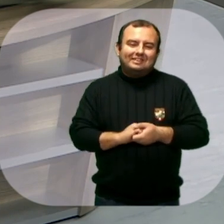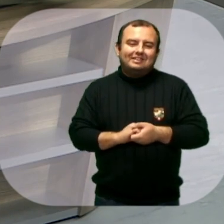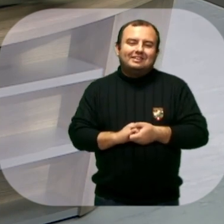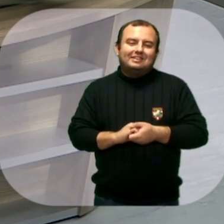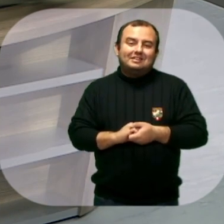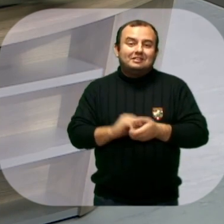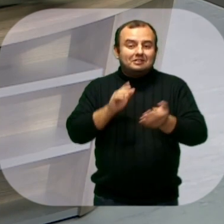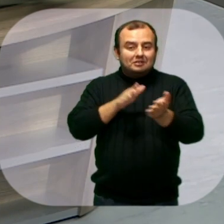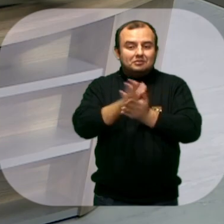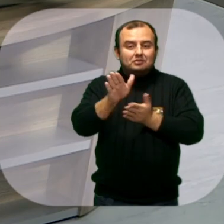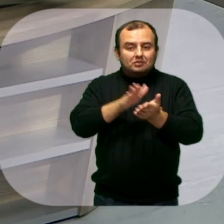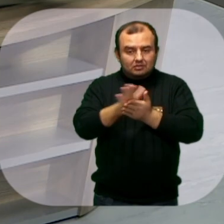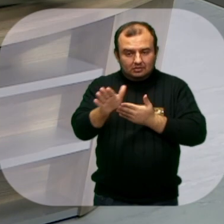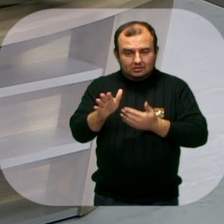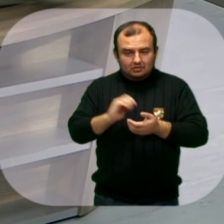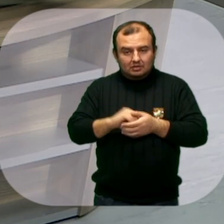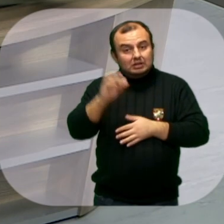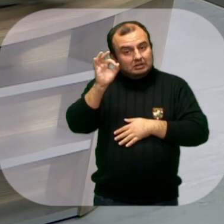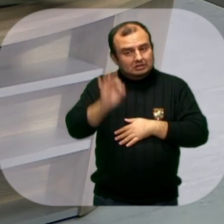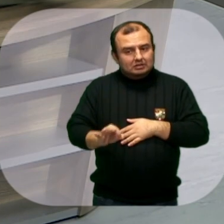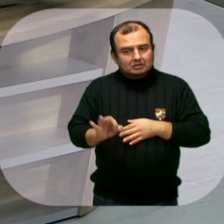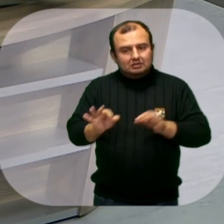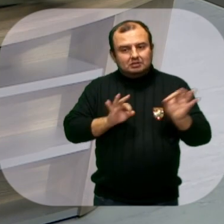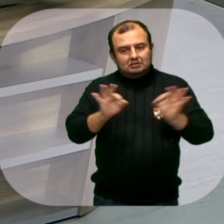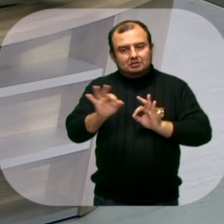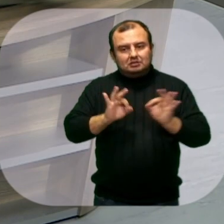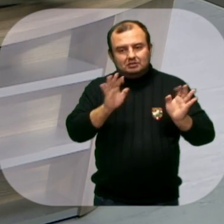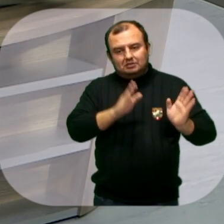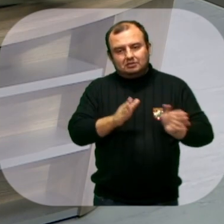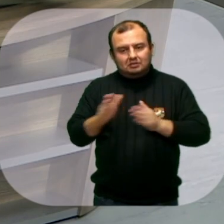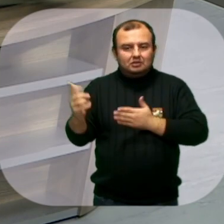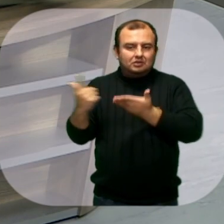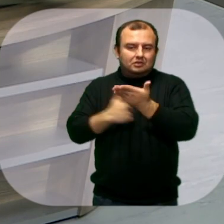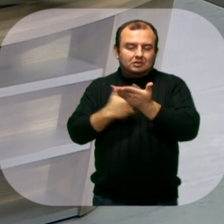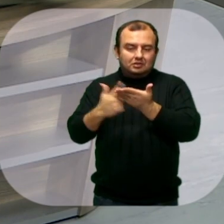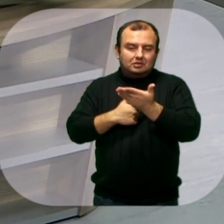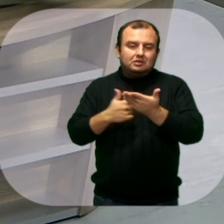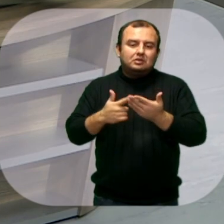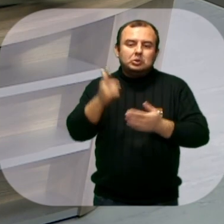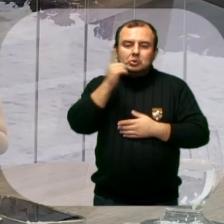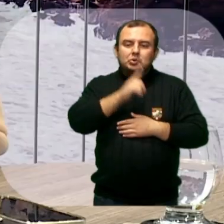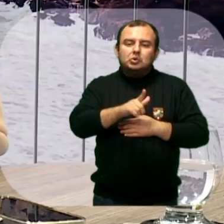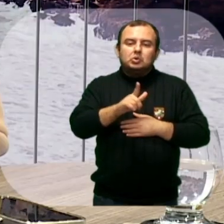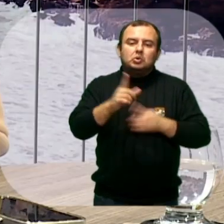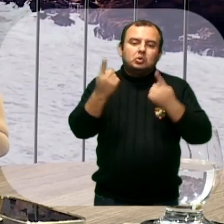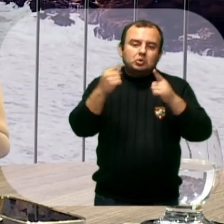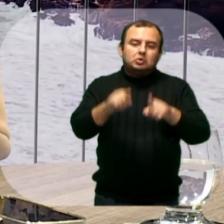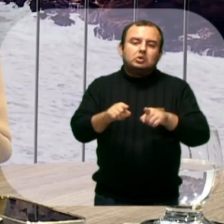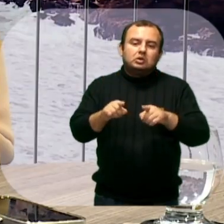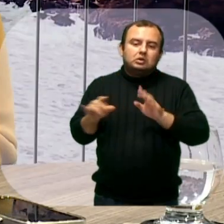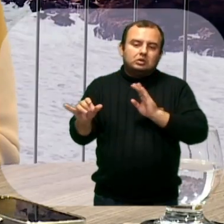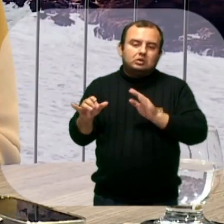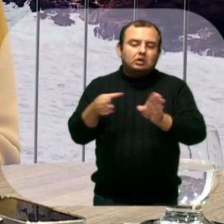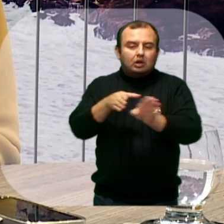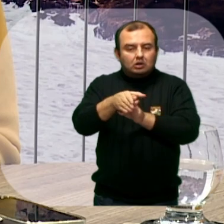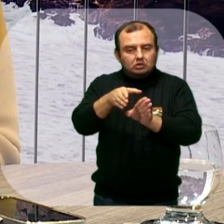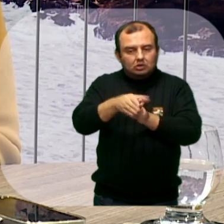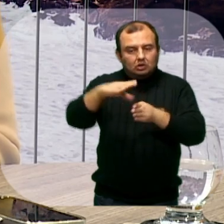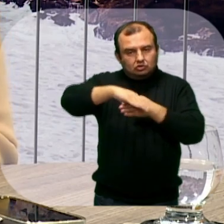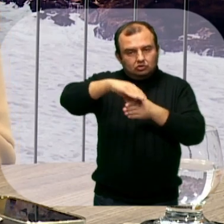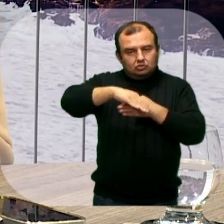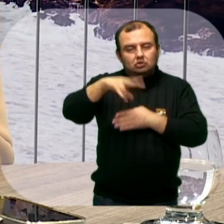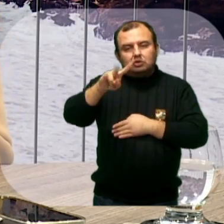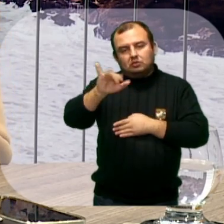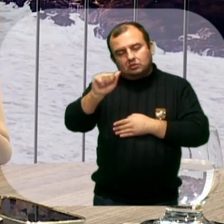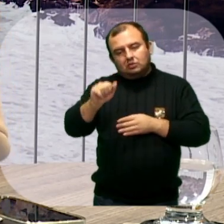Tem que publicar. Não, mas com certeza a gente já está organizando o livro e conseguimos o patrocínio da Editora Viva de Curitiba,